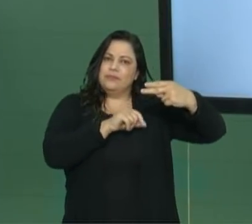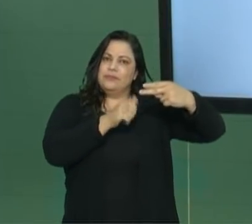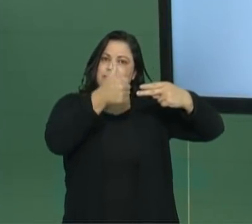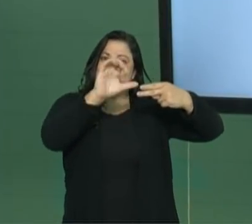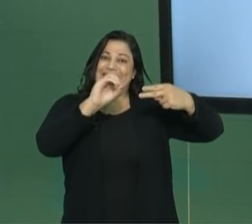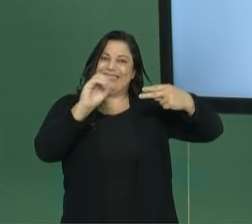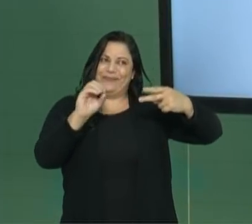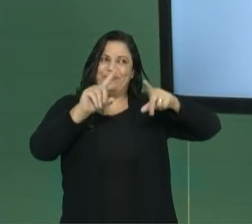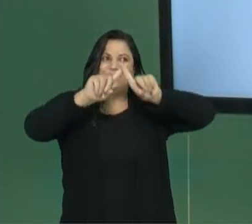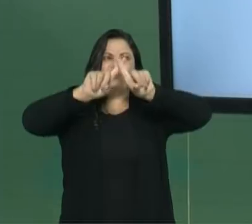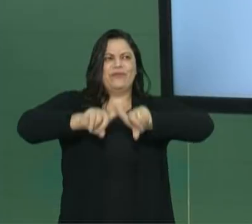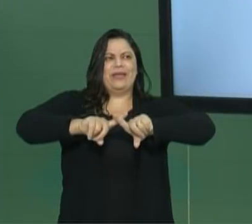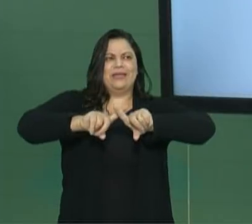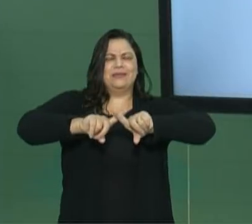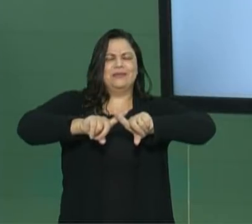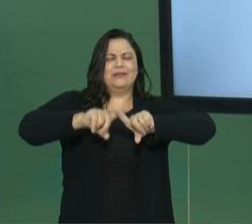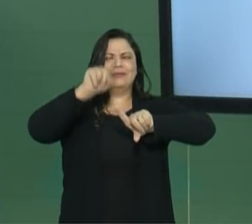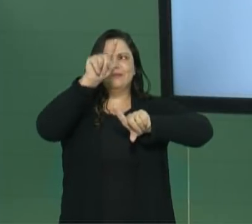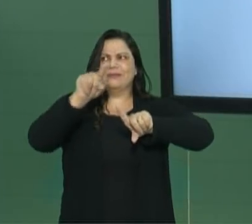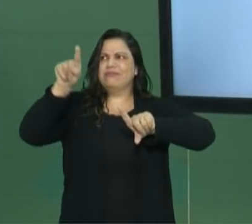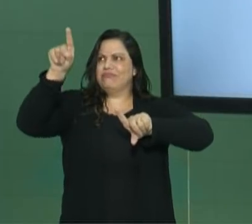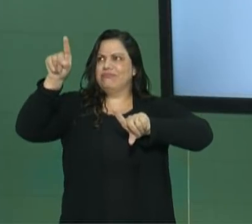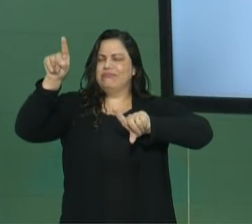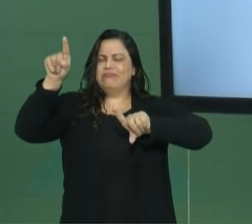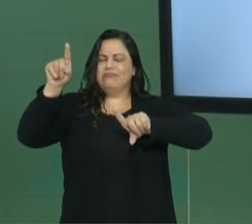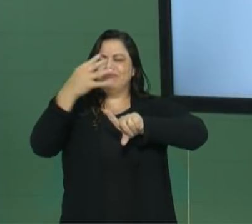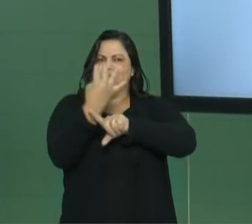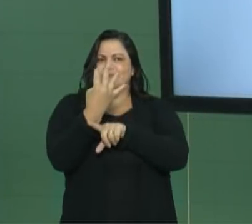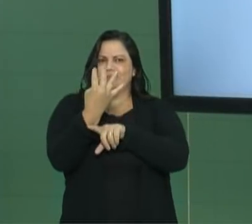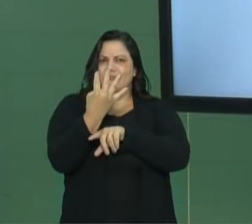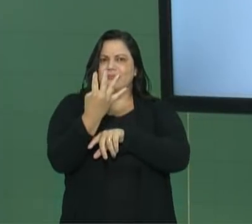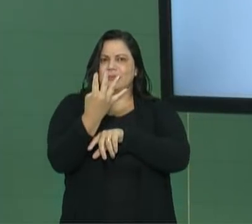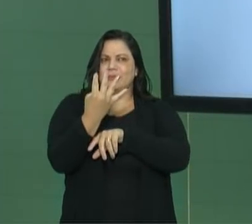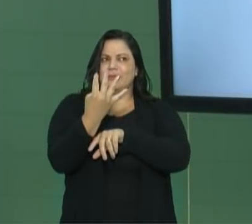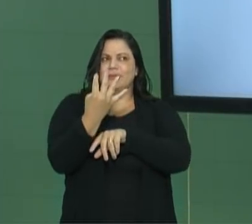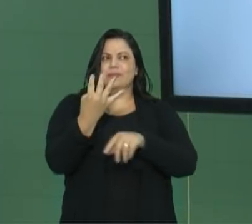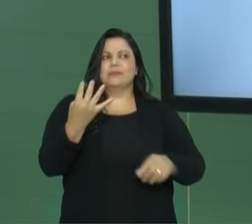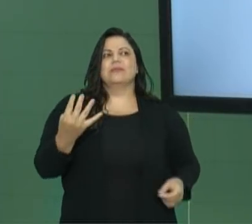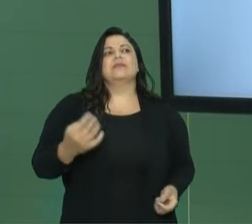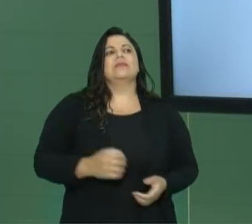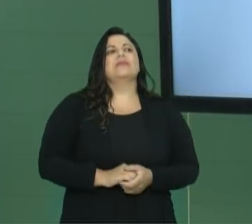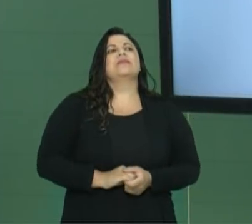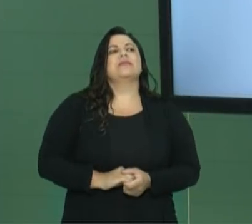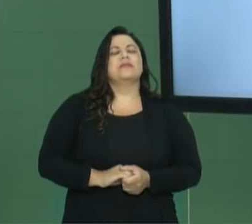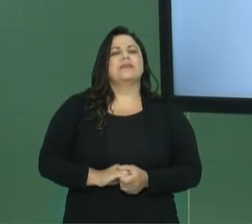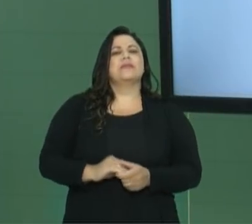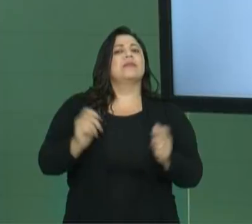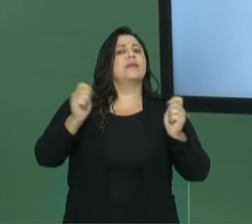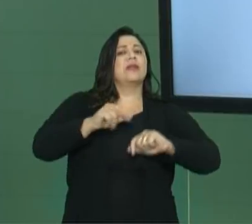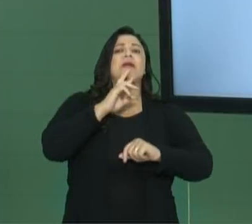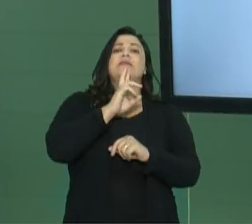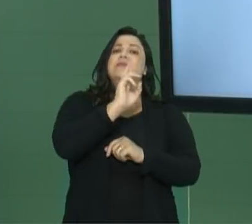vezes 0,5 vezes 8 é 4. Né? Isso vai dar